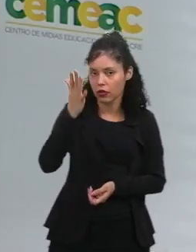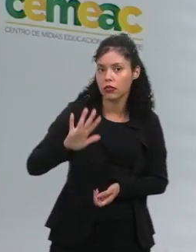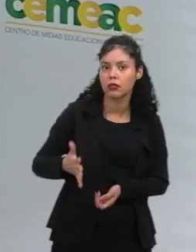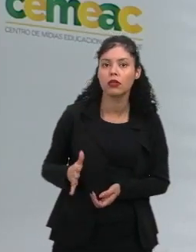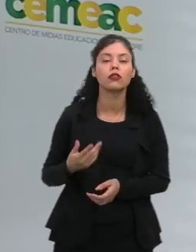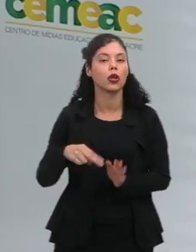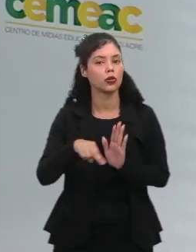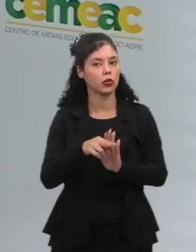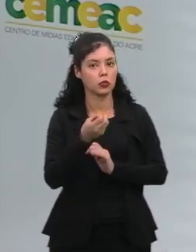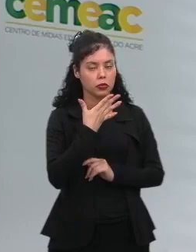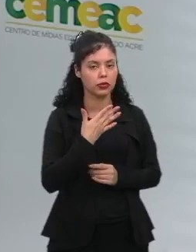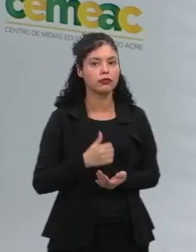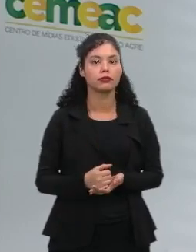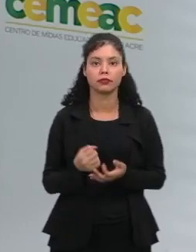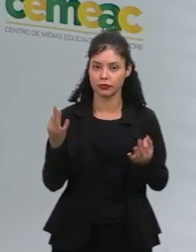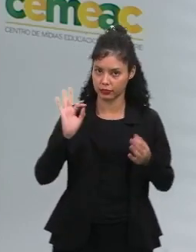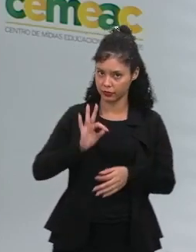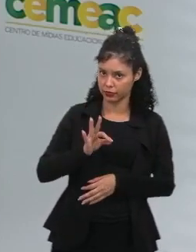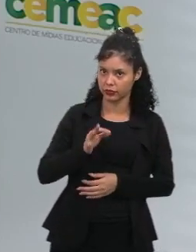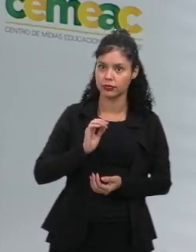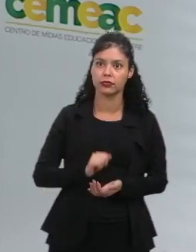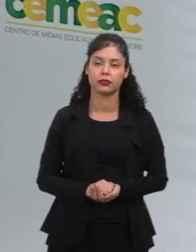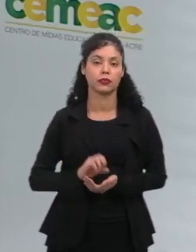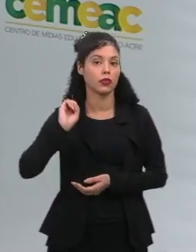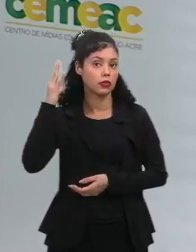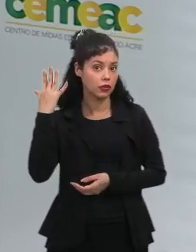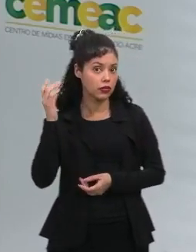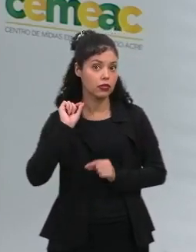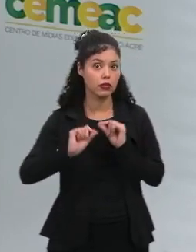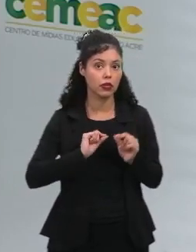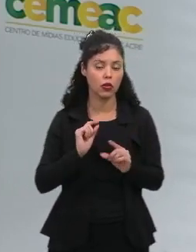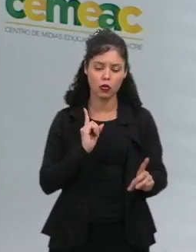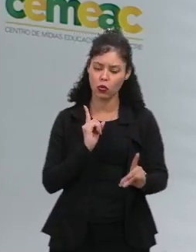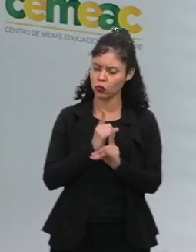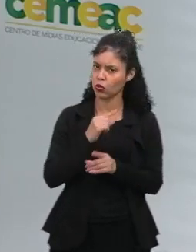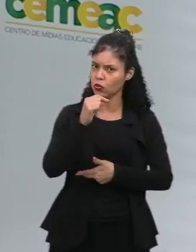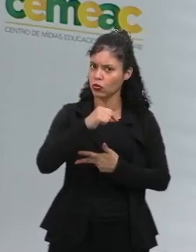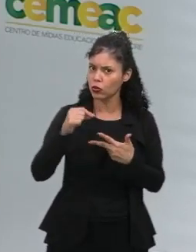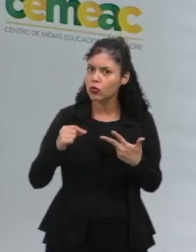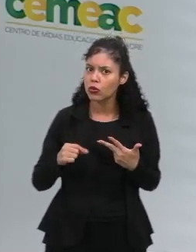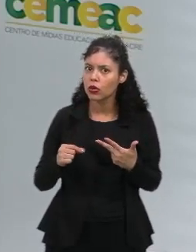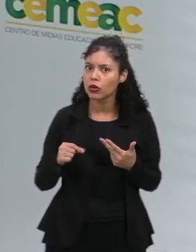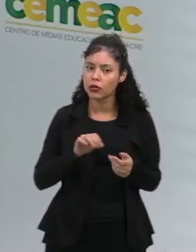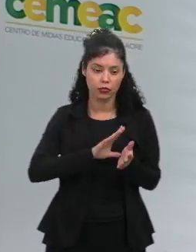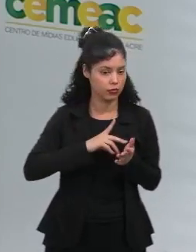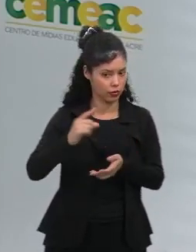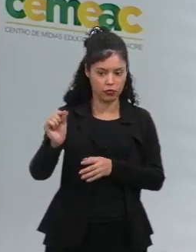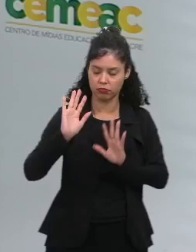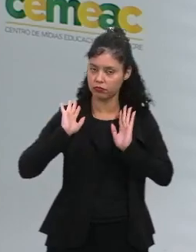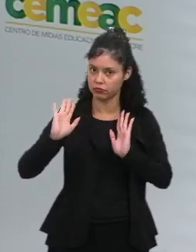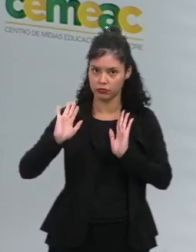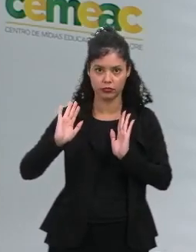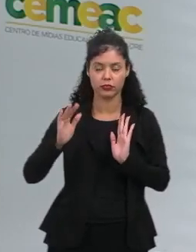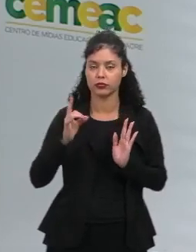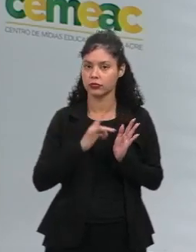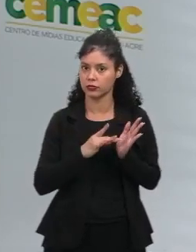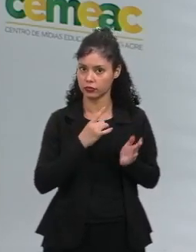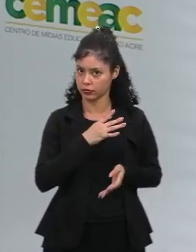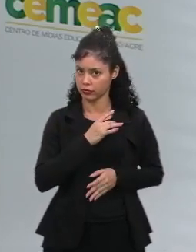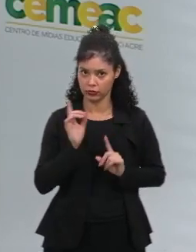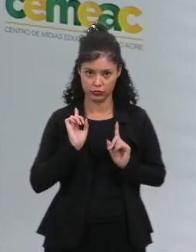nota excelente, tá certo? Então, nesse caso, encontrou esse tipo de questão no Enem? Pula. Pode pular, sem medo